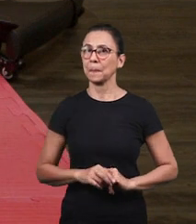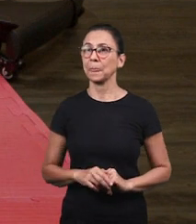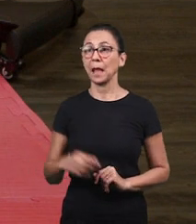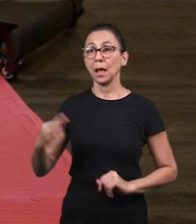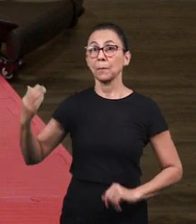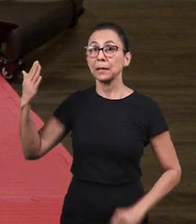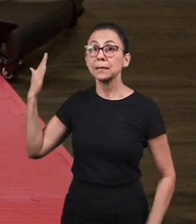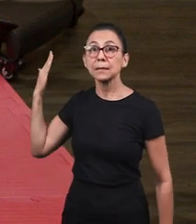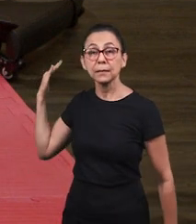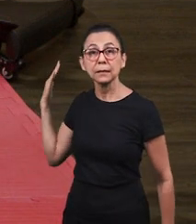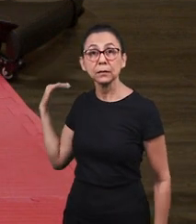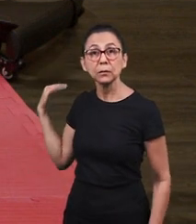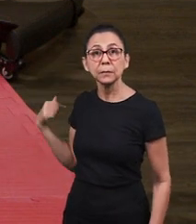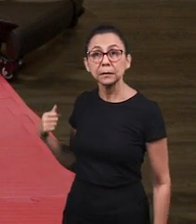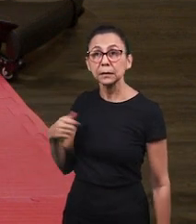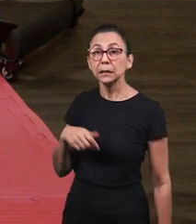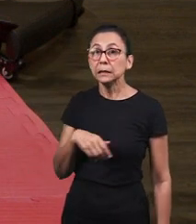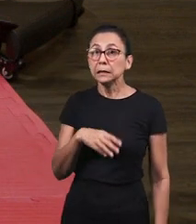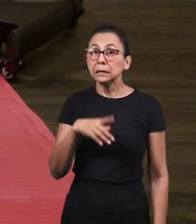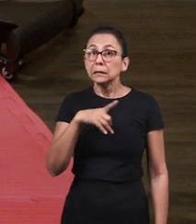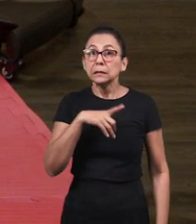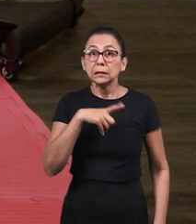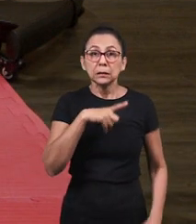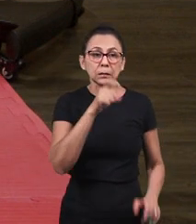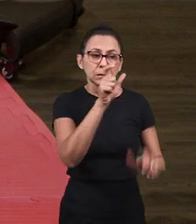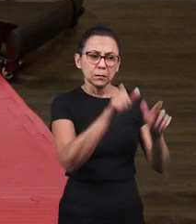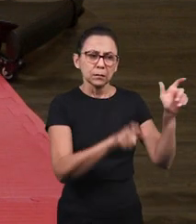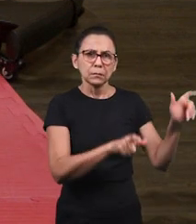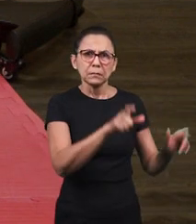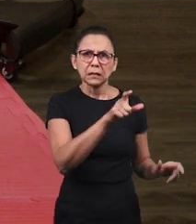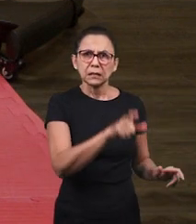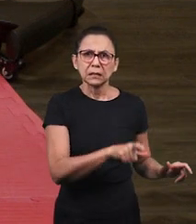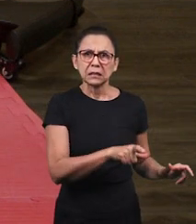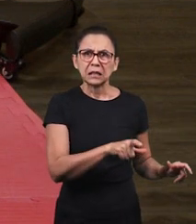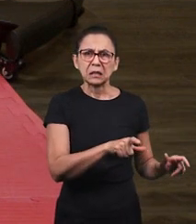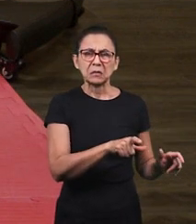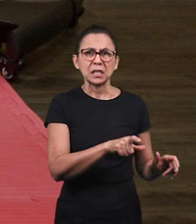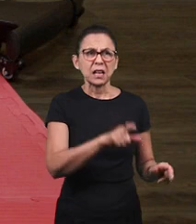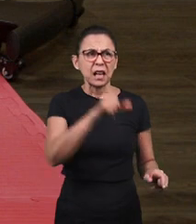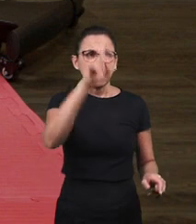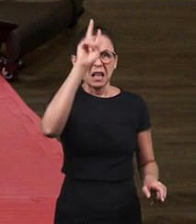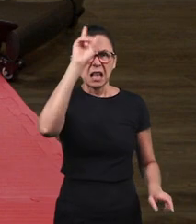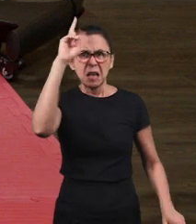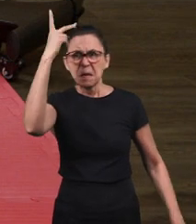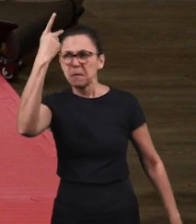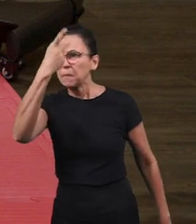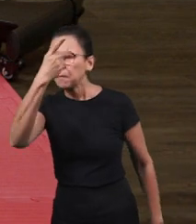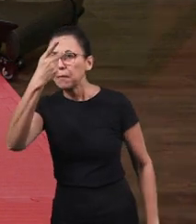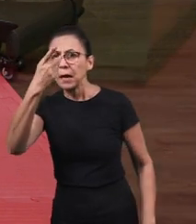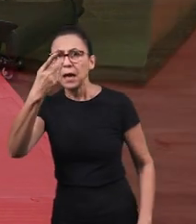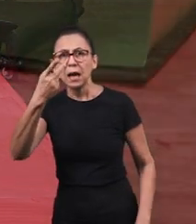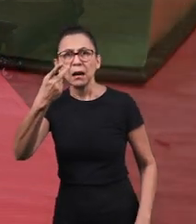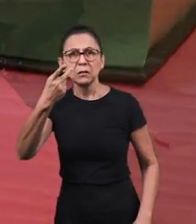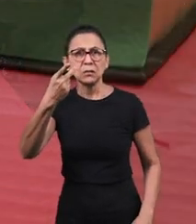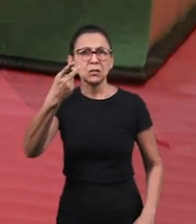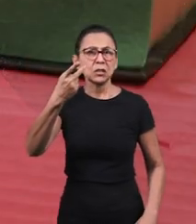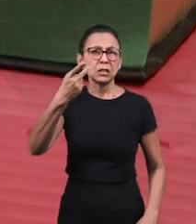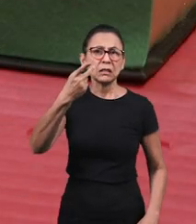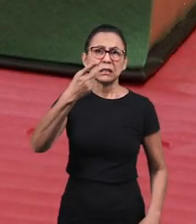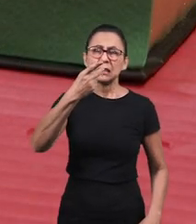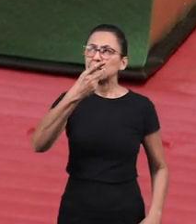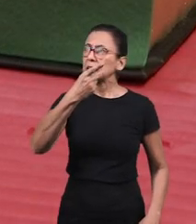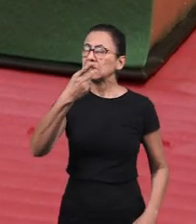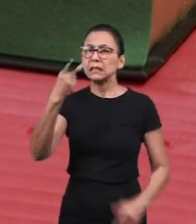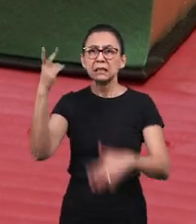Mas nos dias de Noé, haviam pessoas desobedientes, pessoas que não amavam